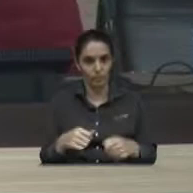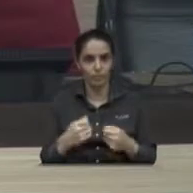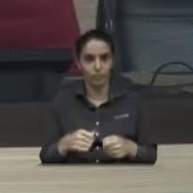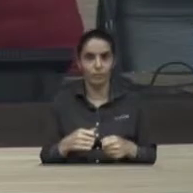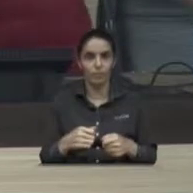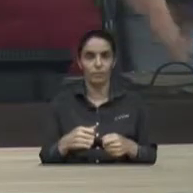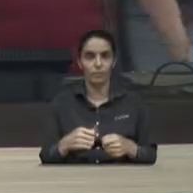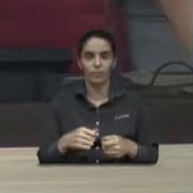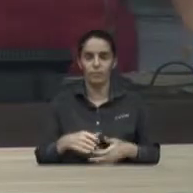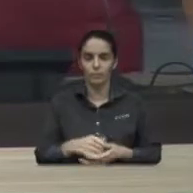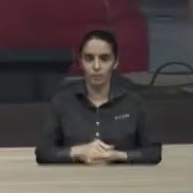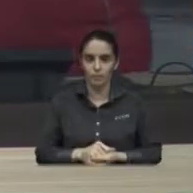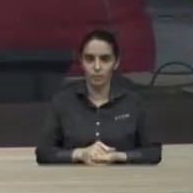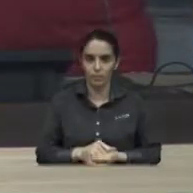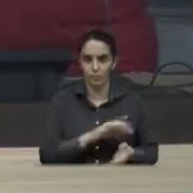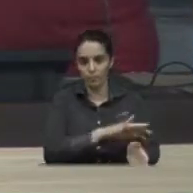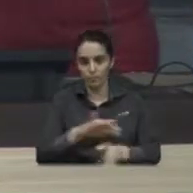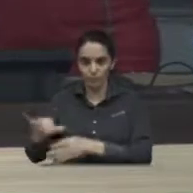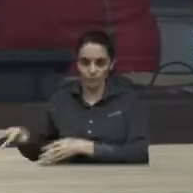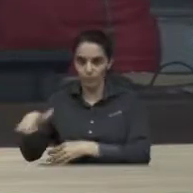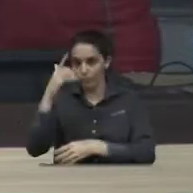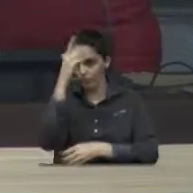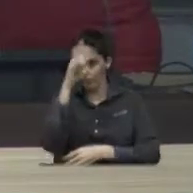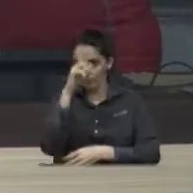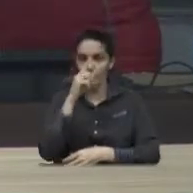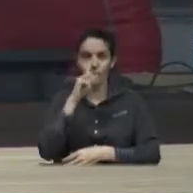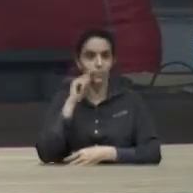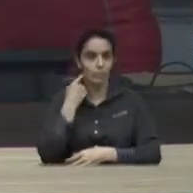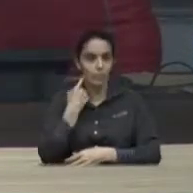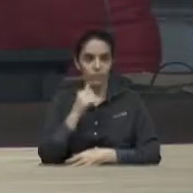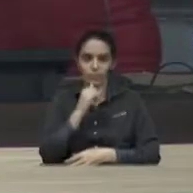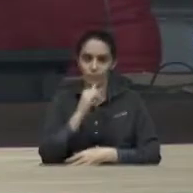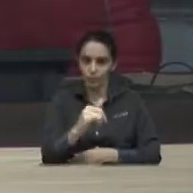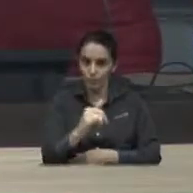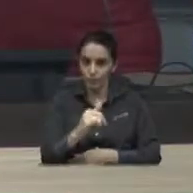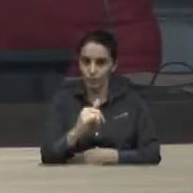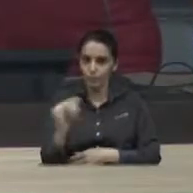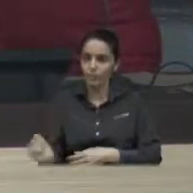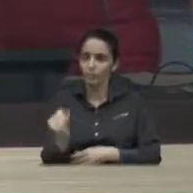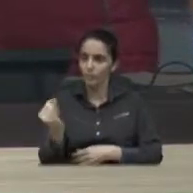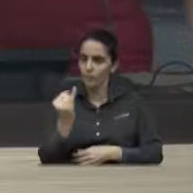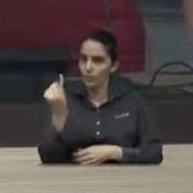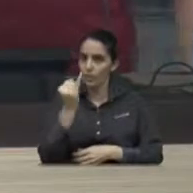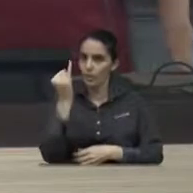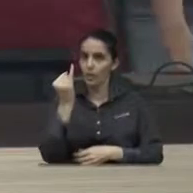vereador Lemão e o vereador Newton falaram nessa casa.